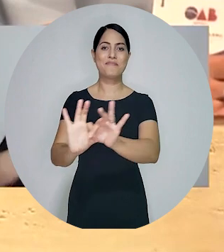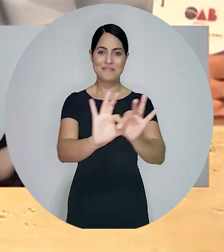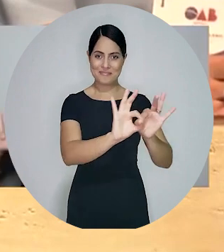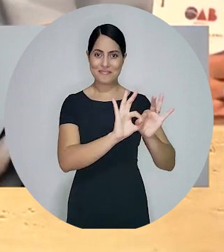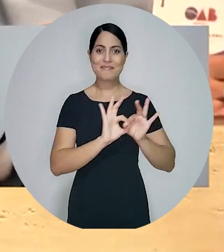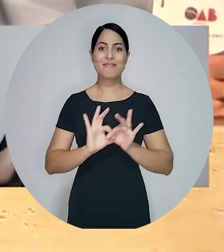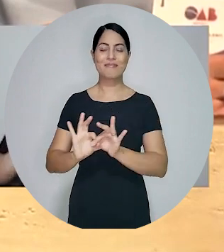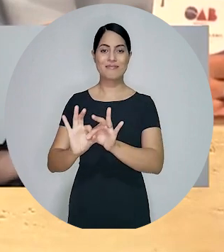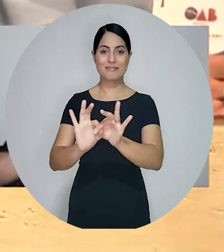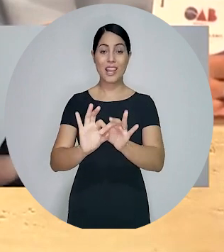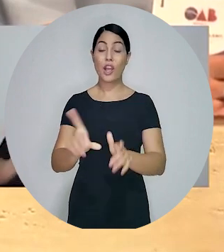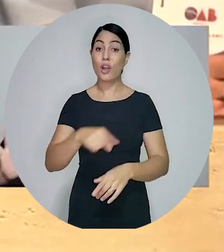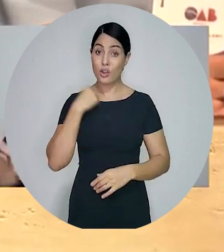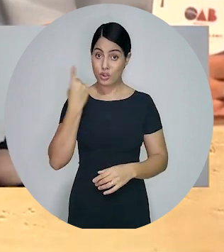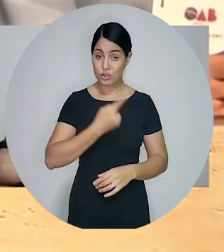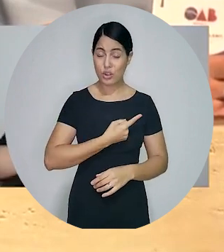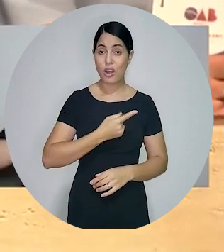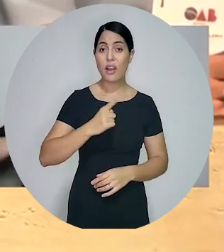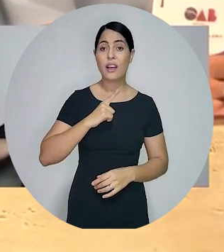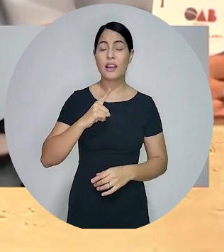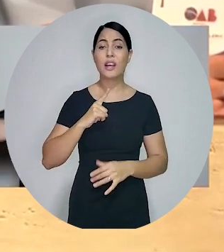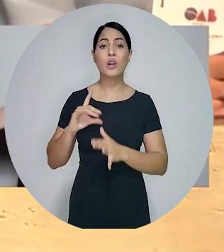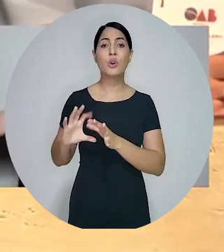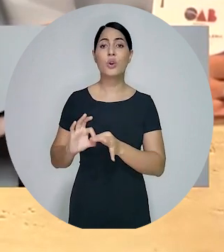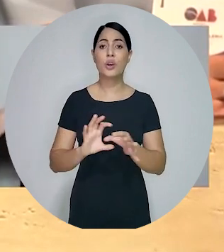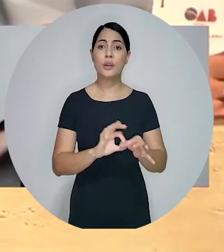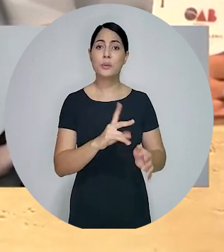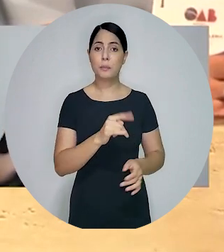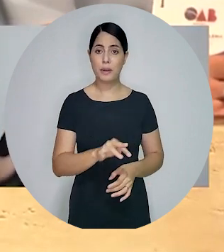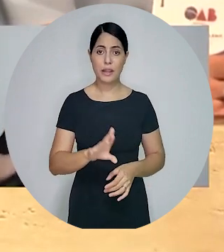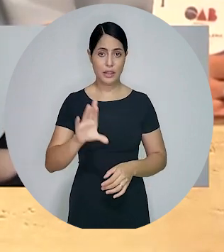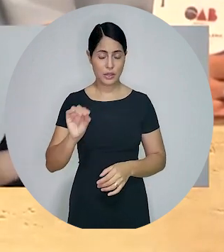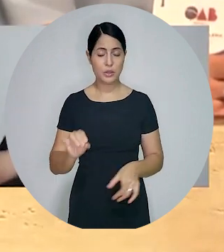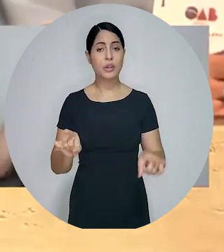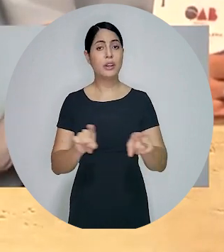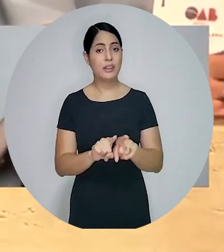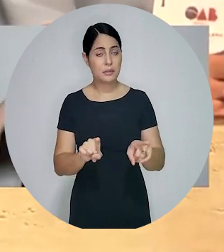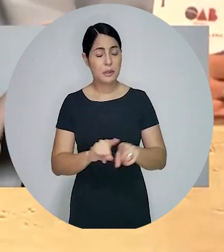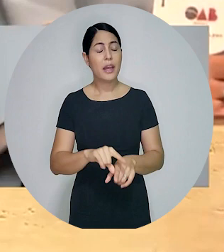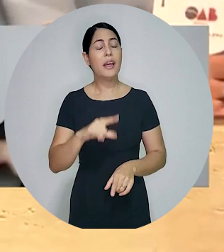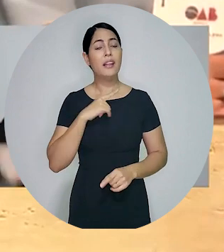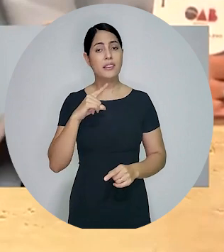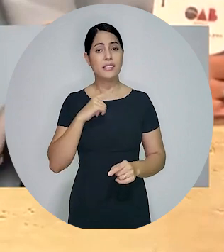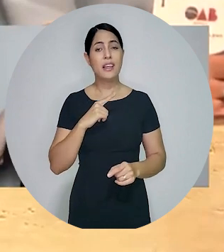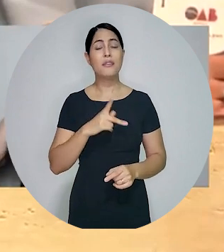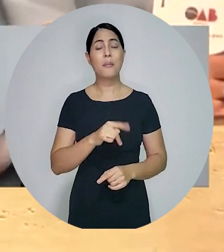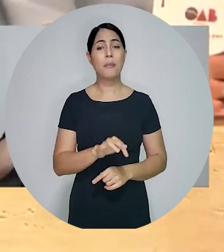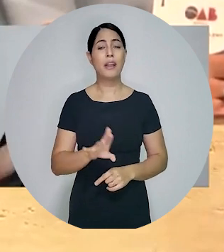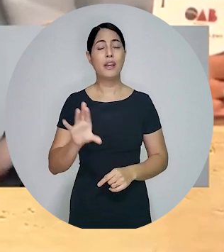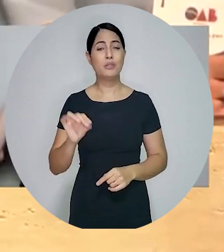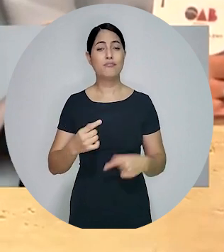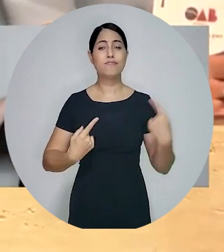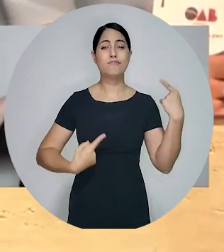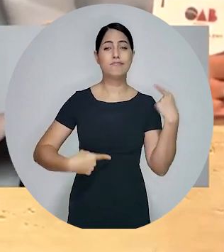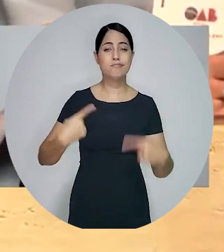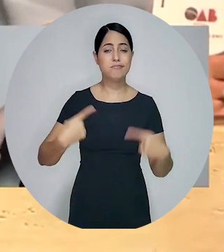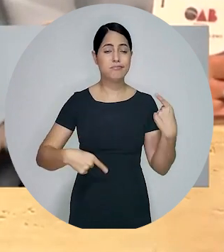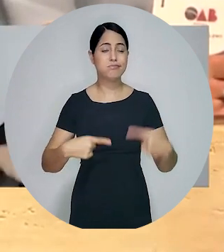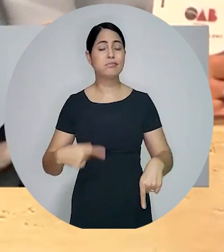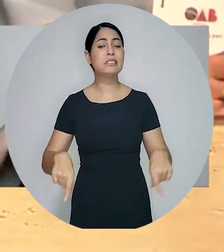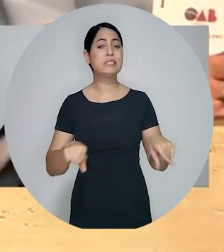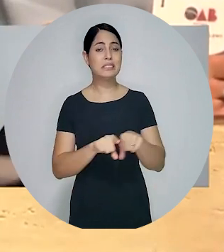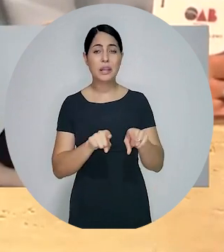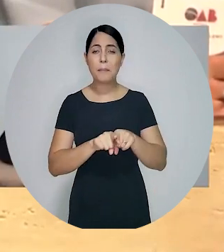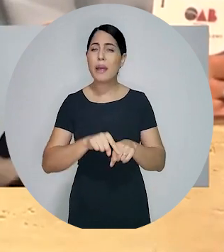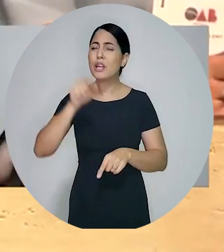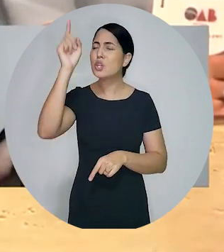Nós passamos, o presidente fez referência ao pleito, passamos por um pleito muito disputado, por